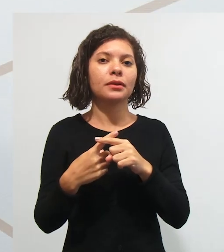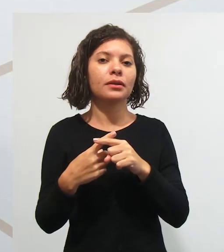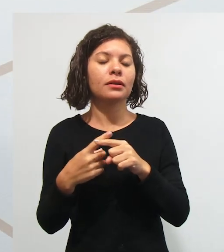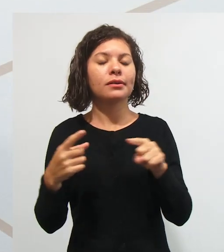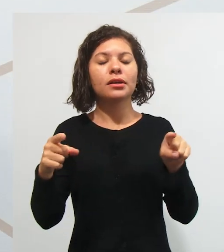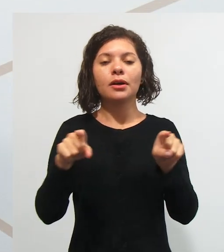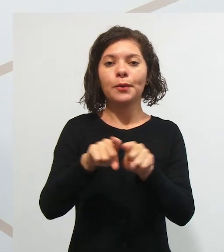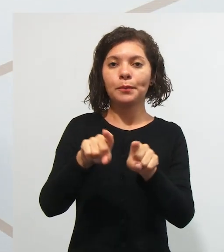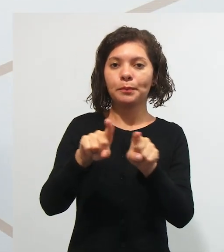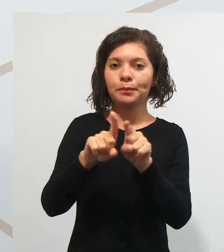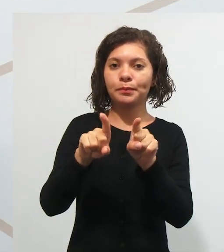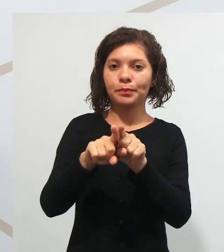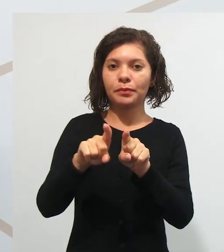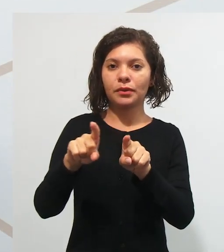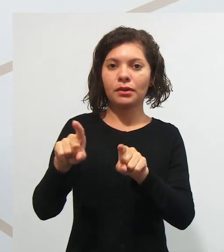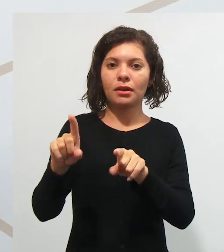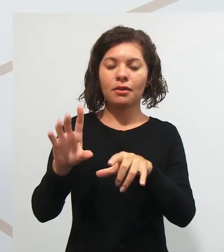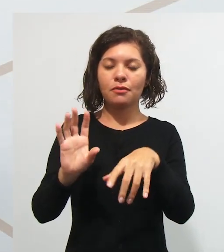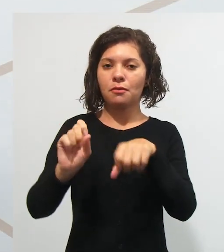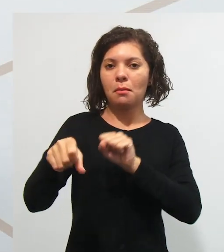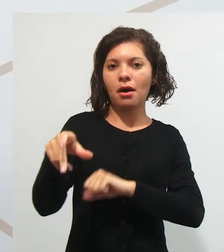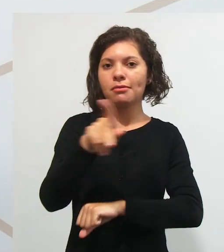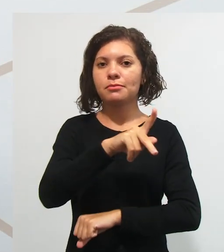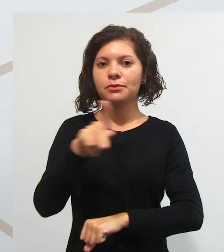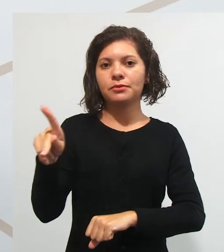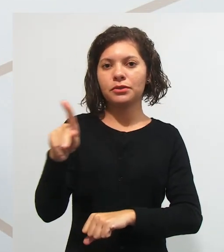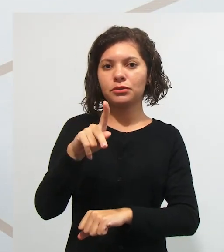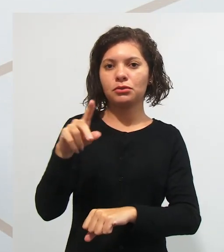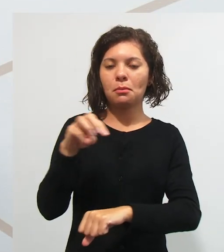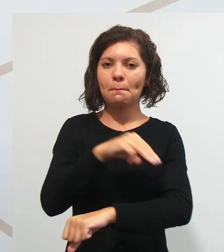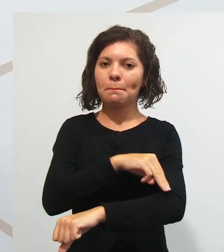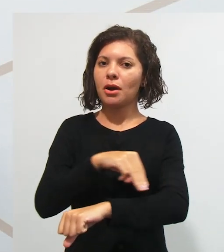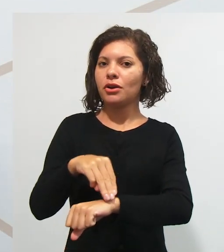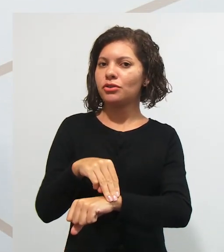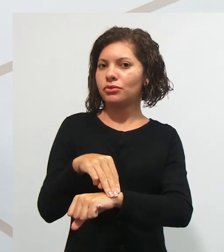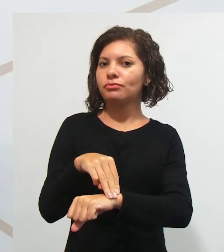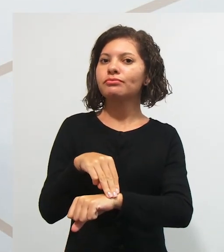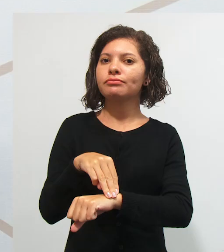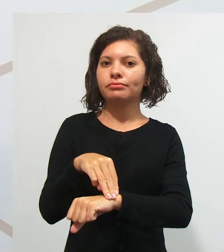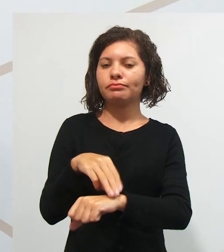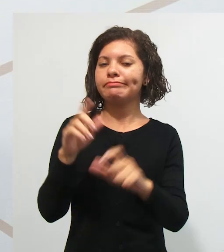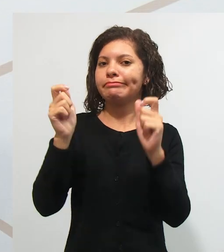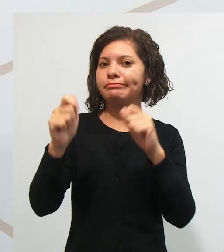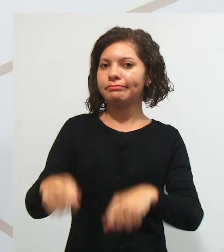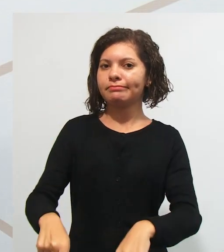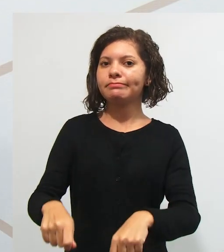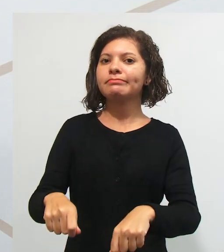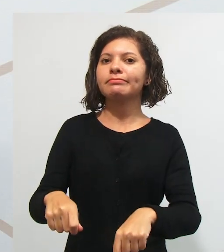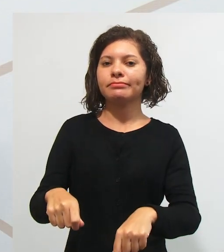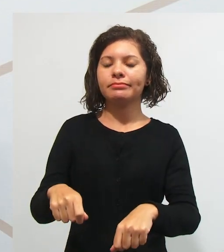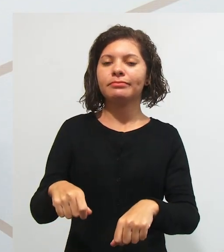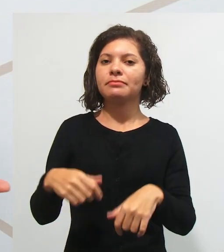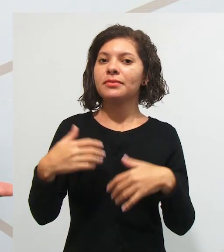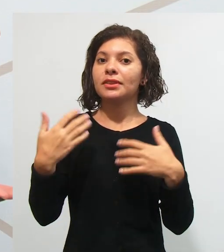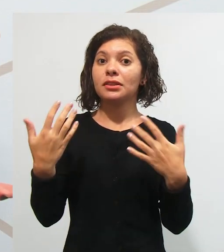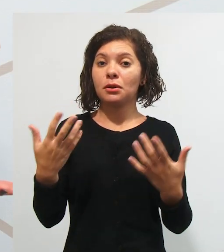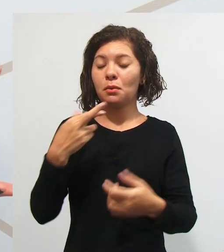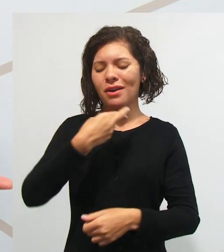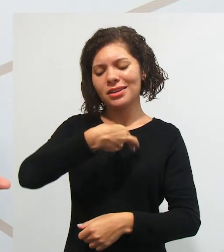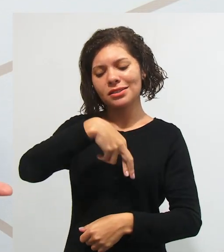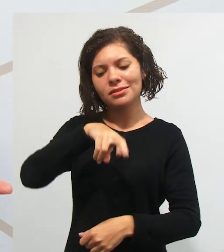em condições adequadas de realizar o magistério. Então, essa é a razão de